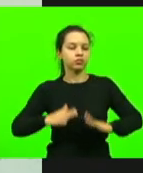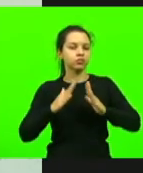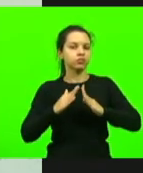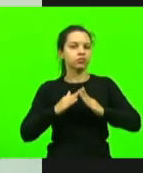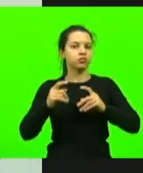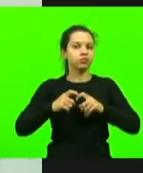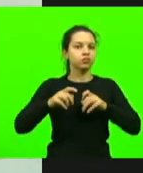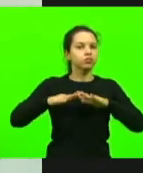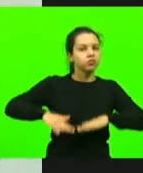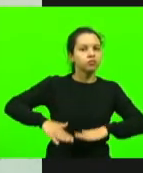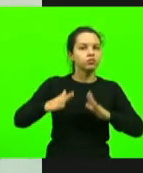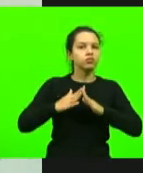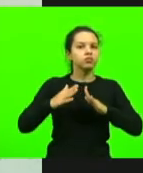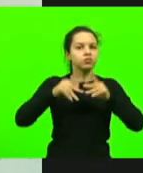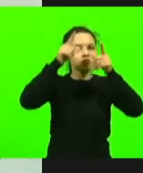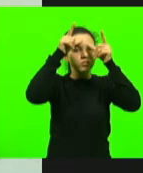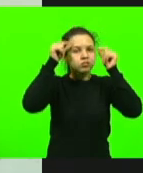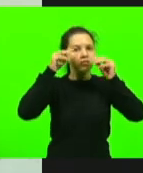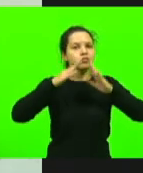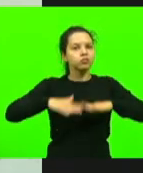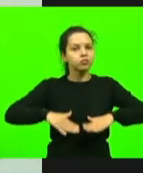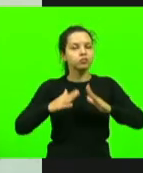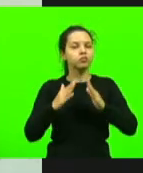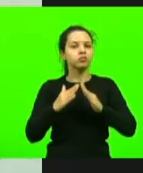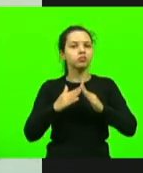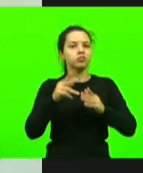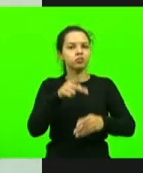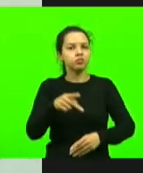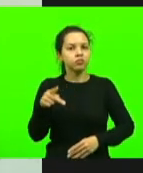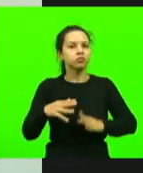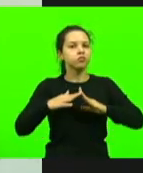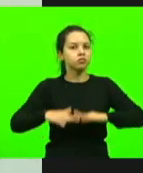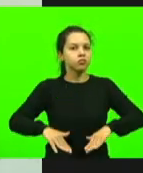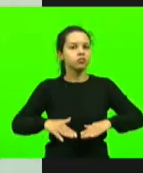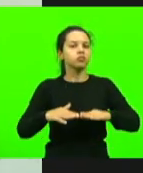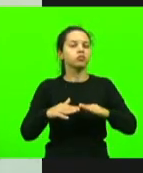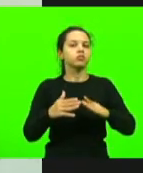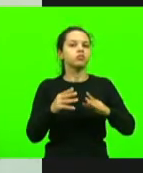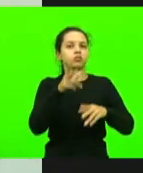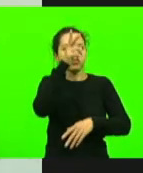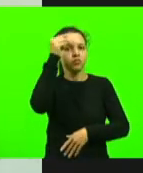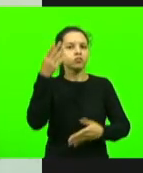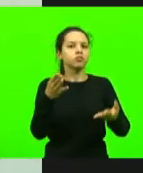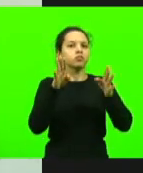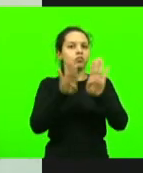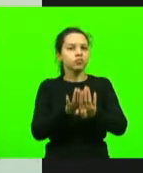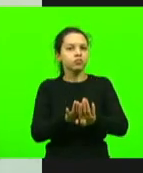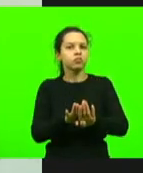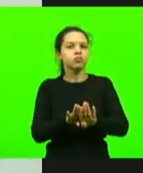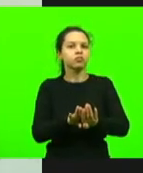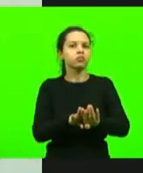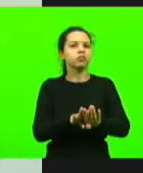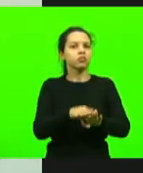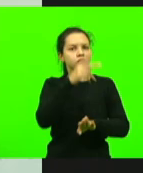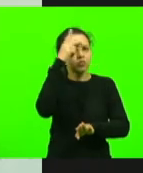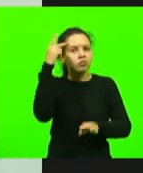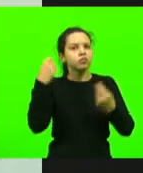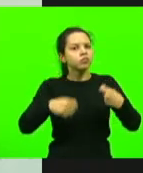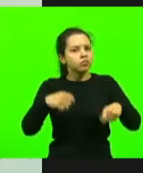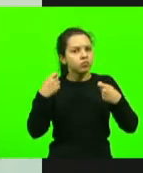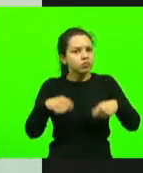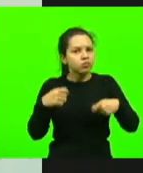ficar em casa a enfermeira ficar em casa o professor ficar em casa a prefeitura fecha ou seja as pessoas tem que dar conta